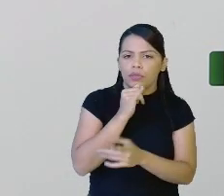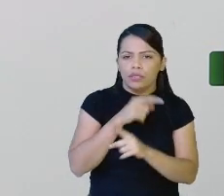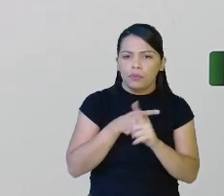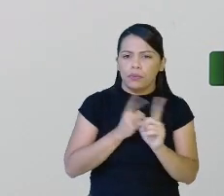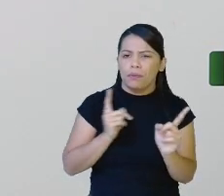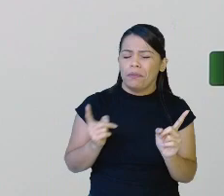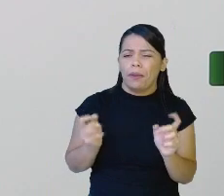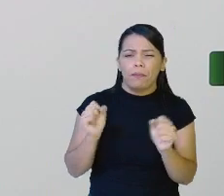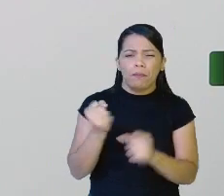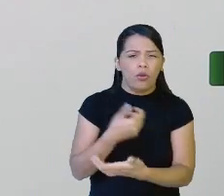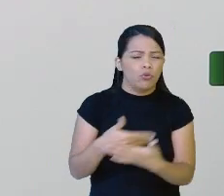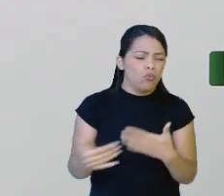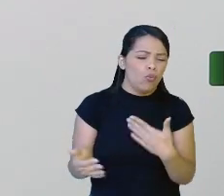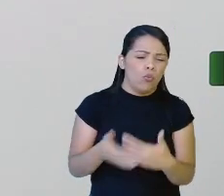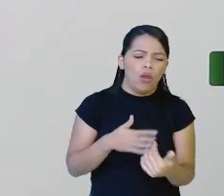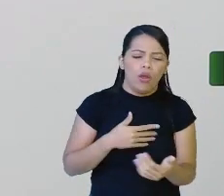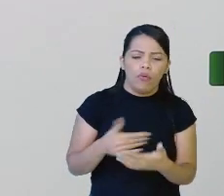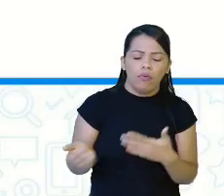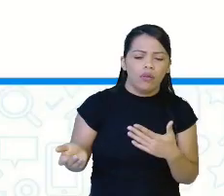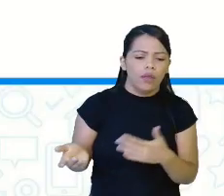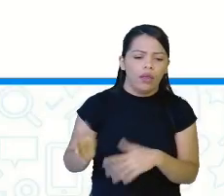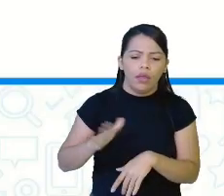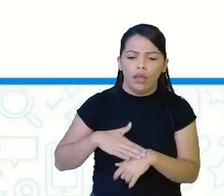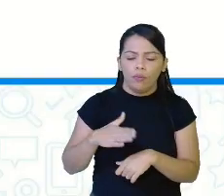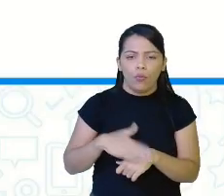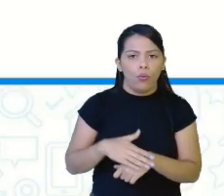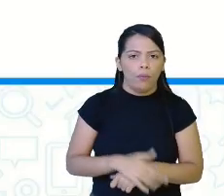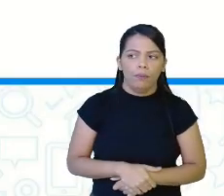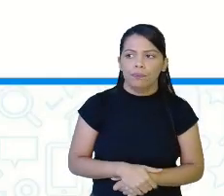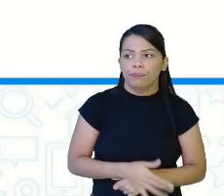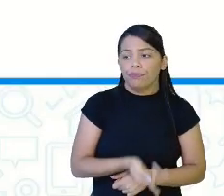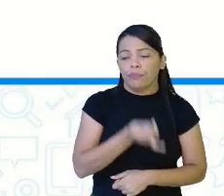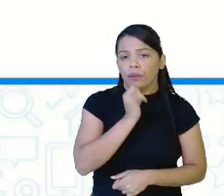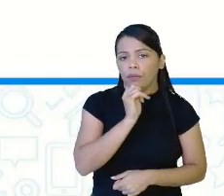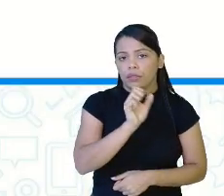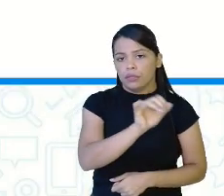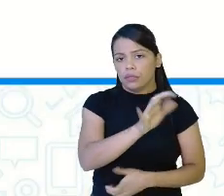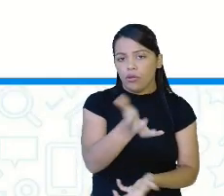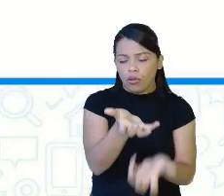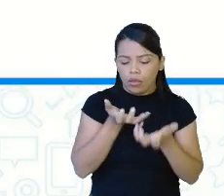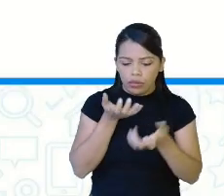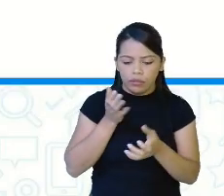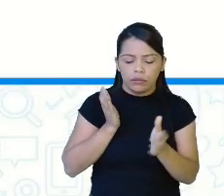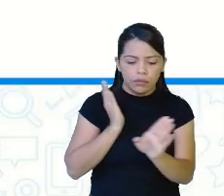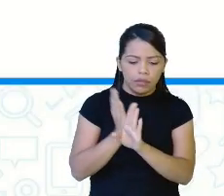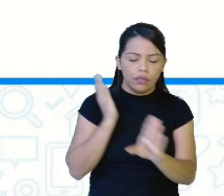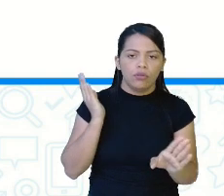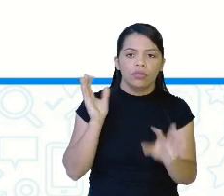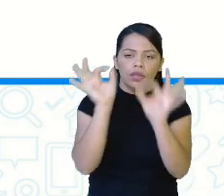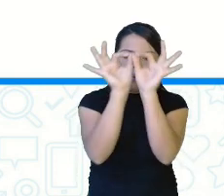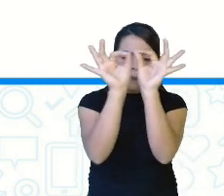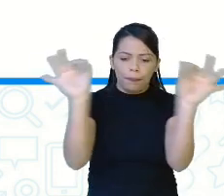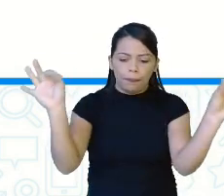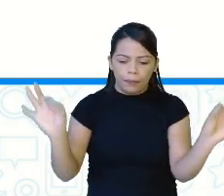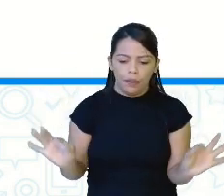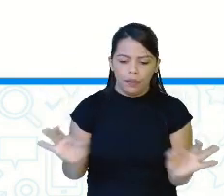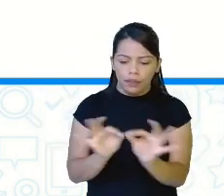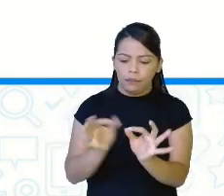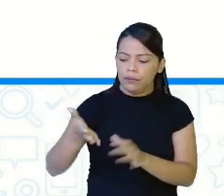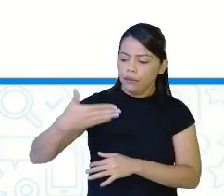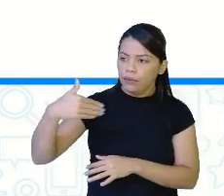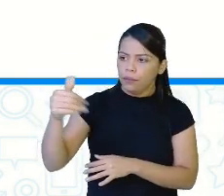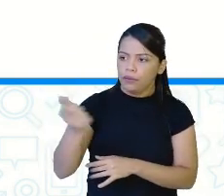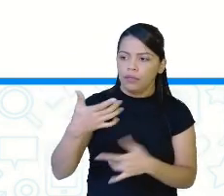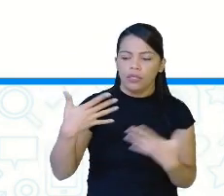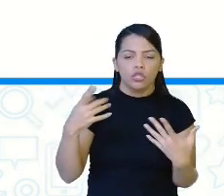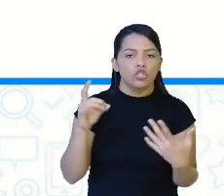se enquadra em várias situações. Se eu quisesse encontrar o perímetro dessa minha bandeira, eu só precisaria